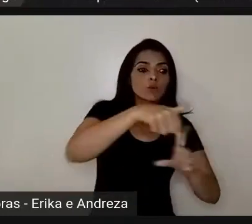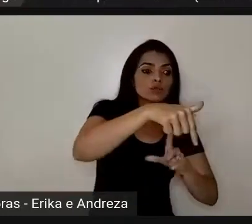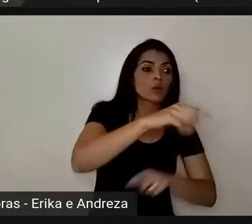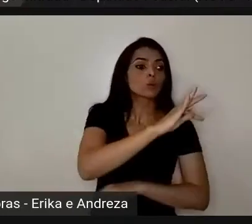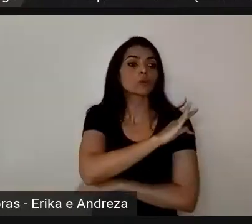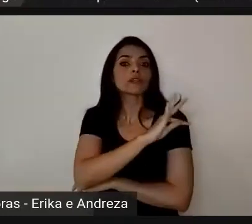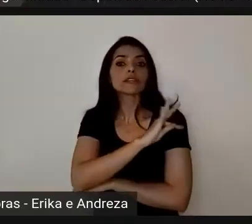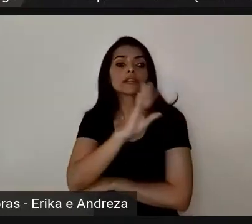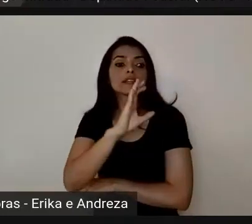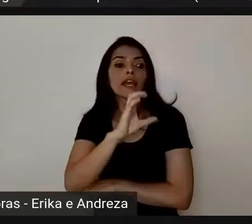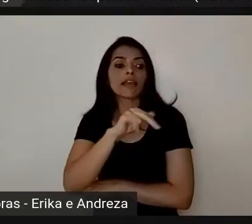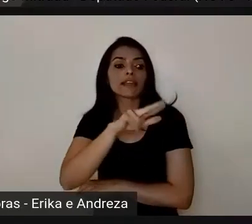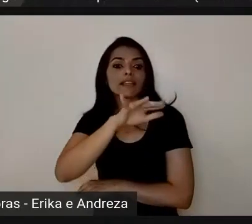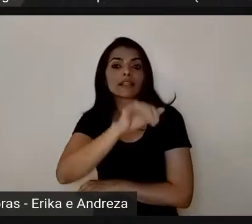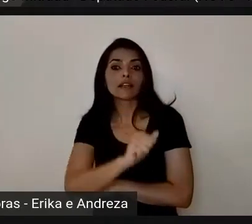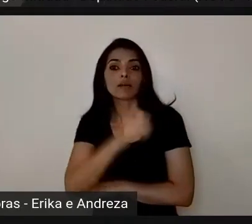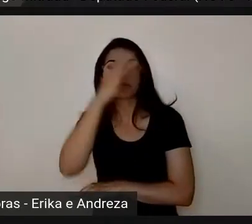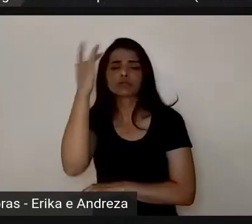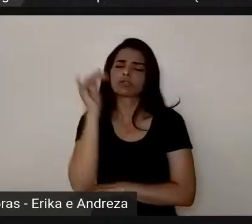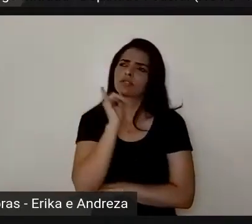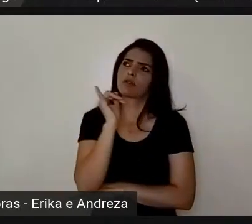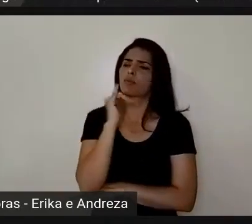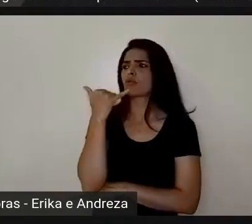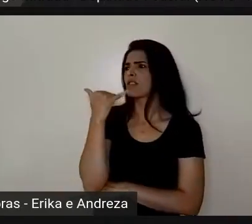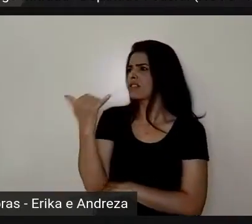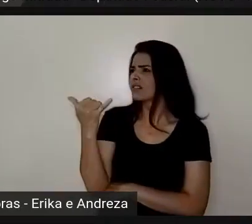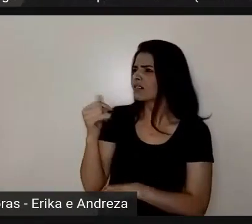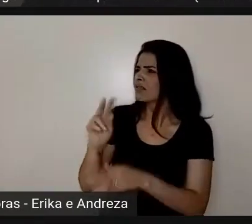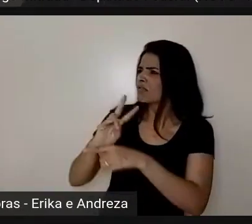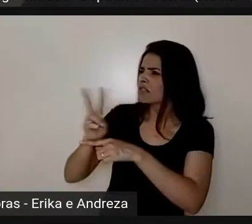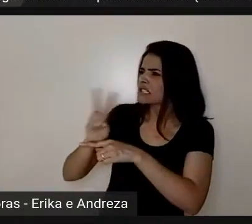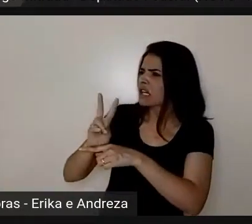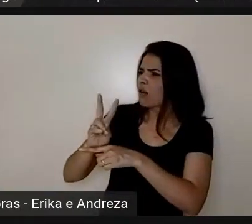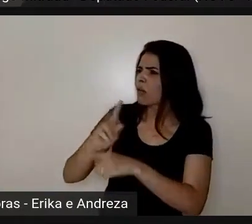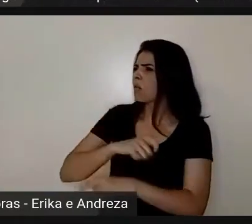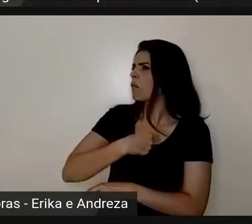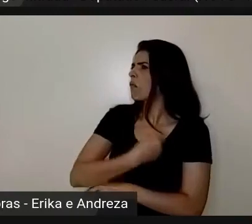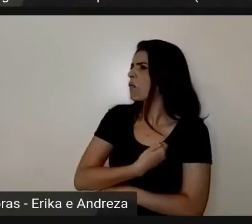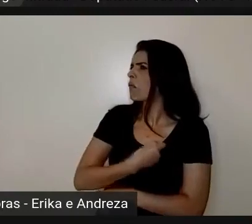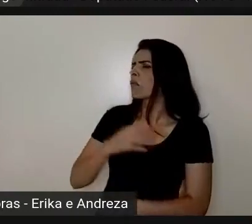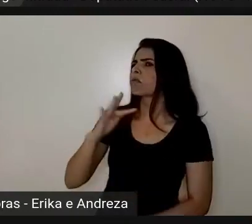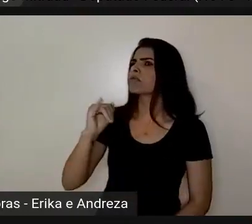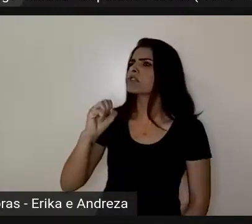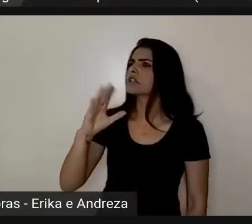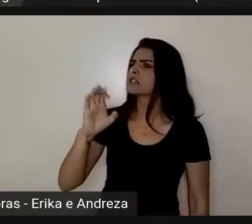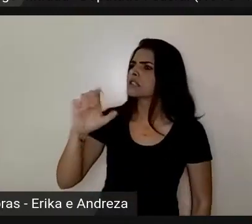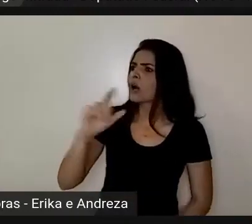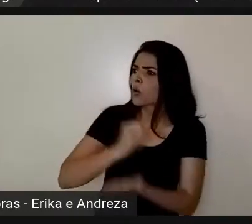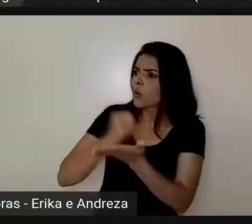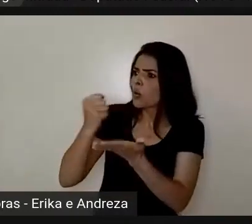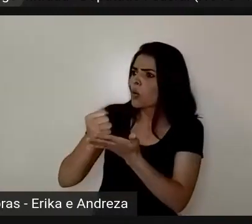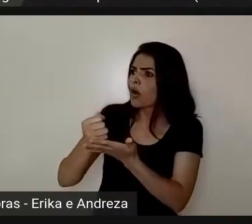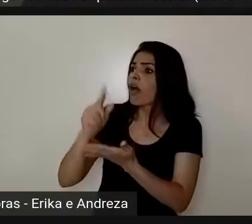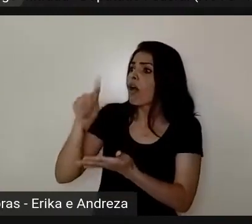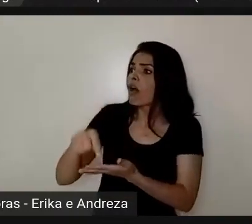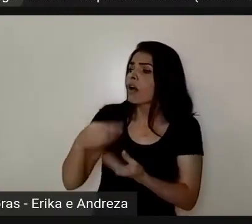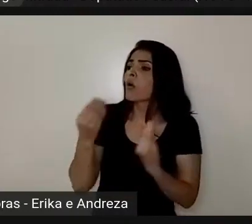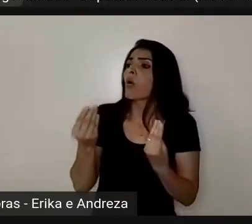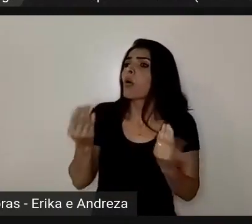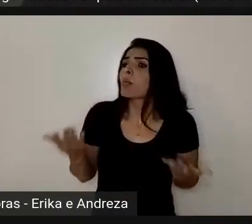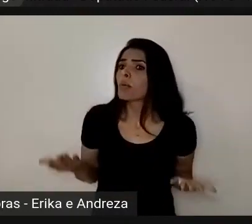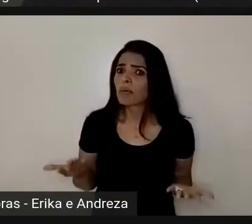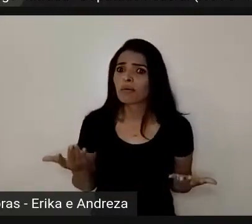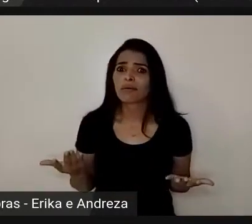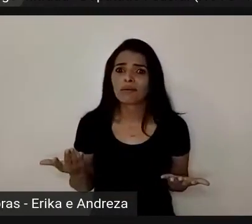Então, as pessoas ligam e falam assim, ué, e um fiscal, né? Um fiscal contratado de natureza precária, como que